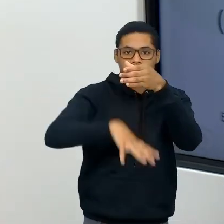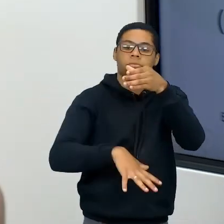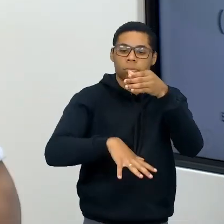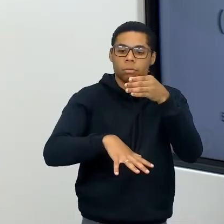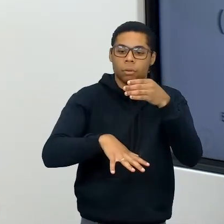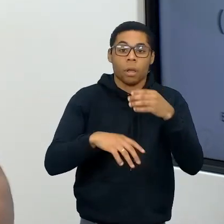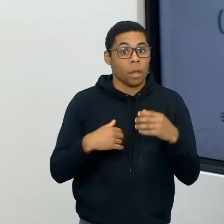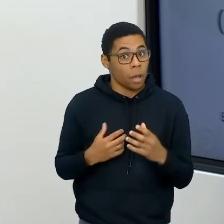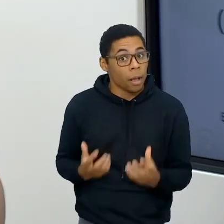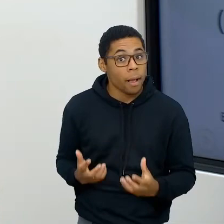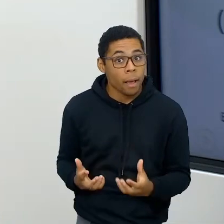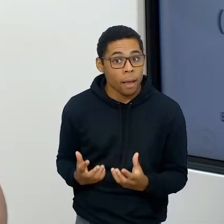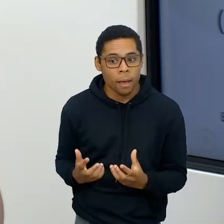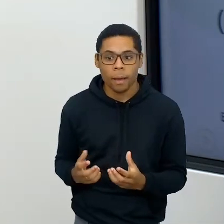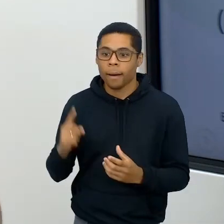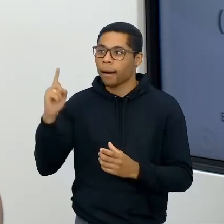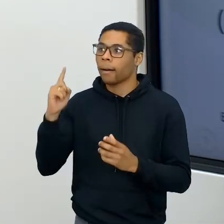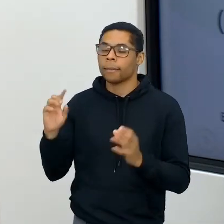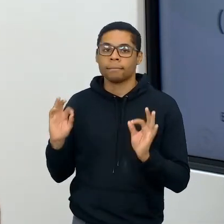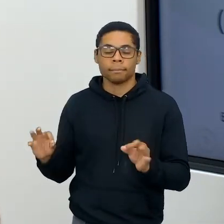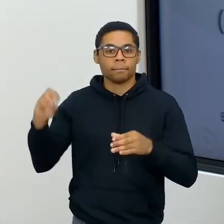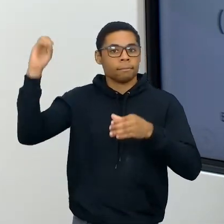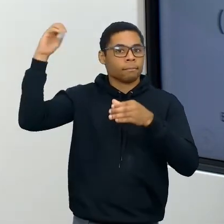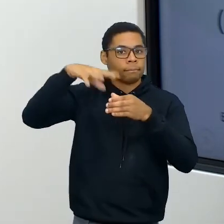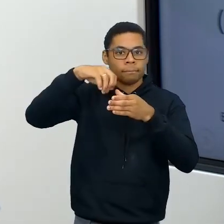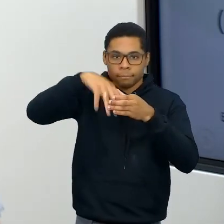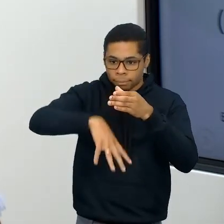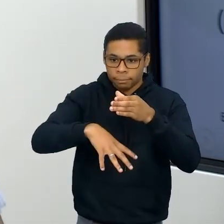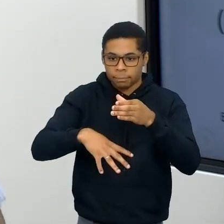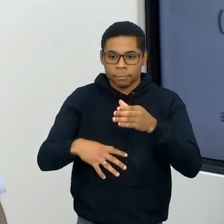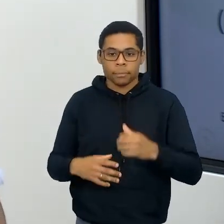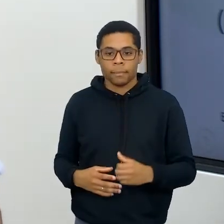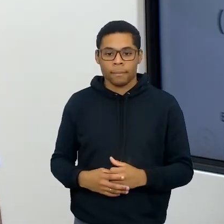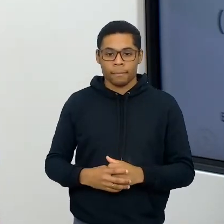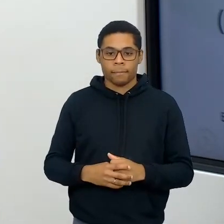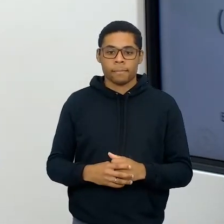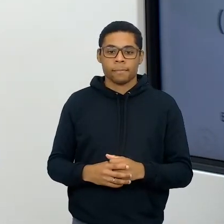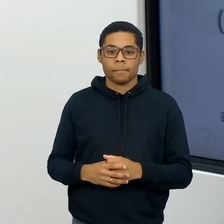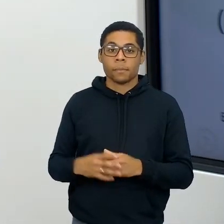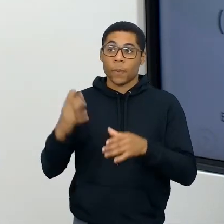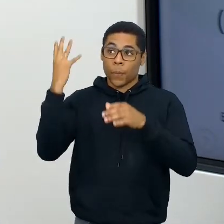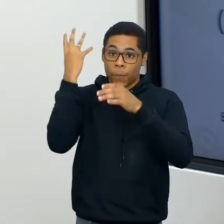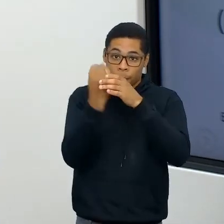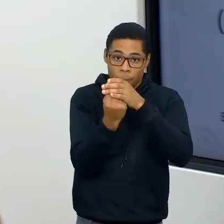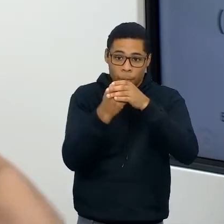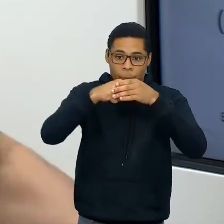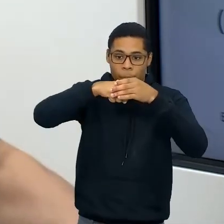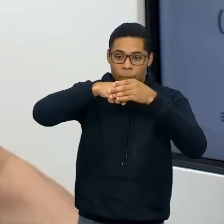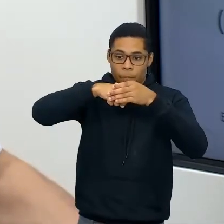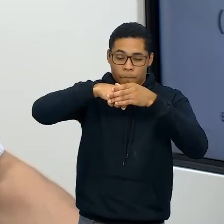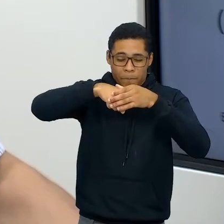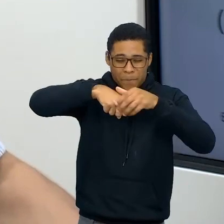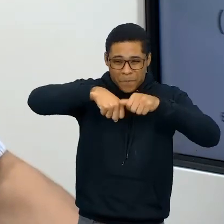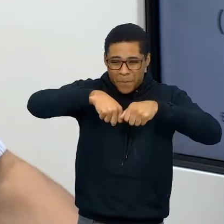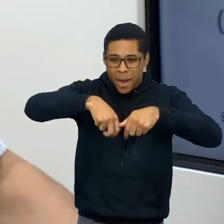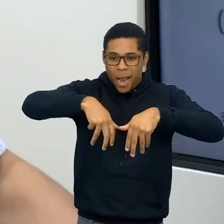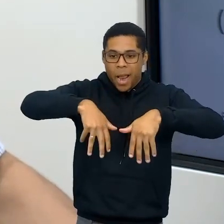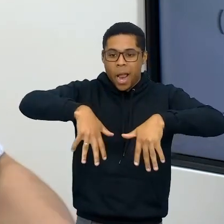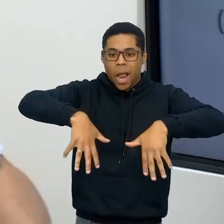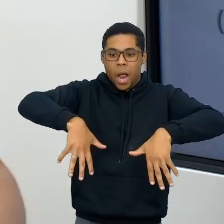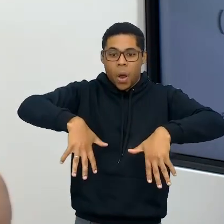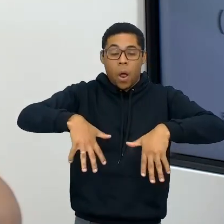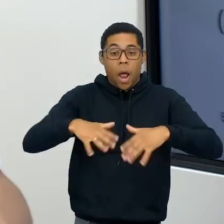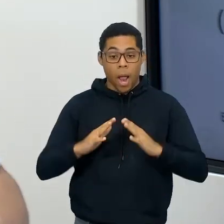Então, eu espero que ela tenha os efeitos lá de refração, reflexão total e espalhe